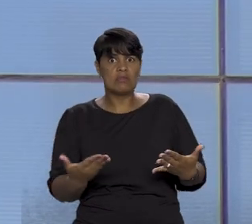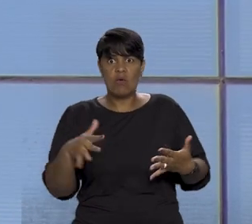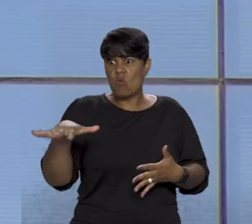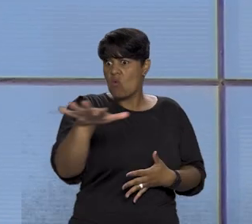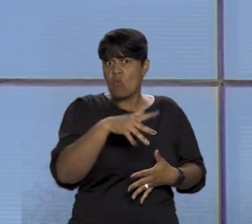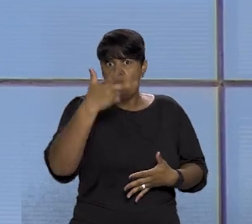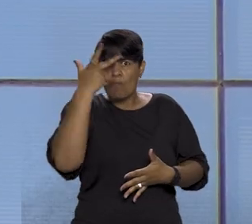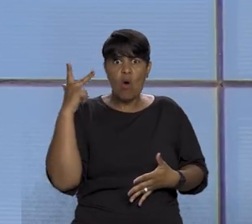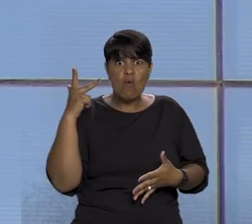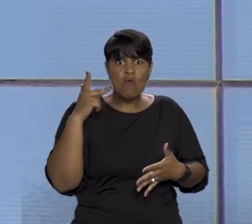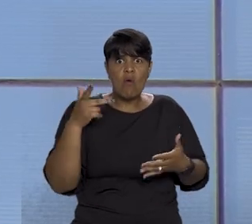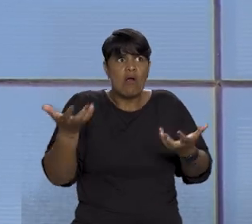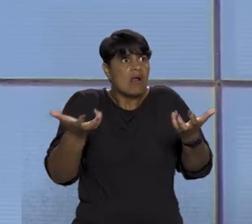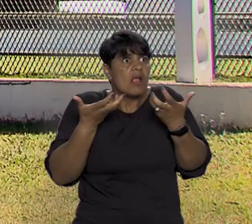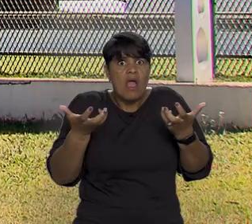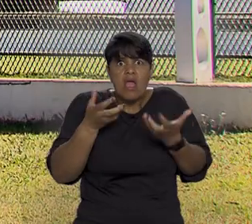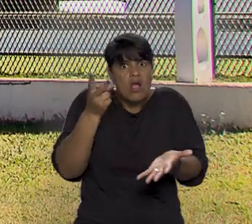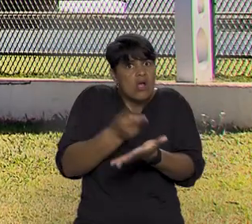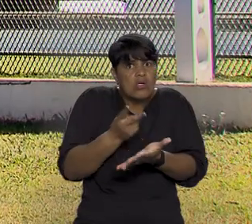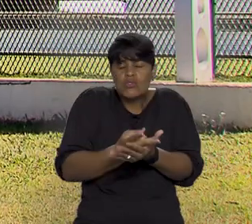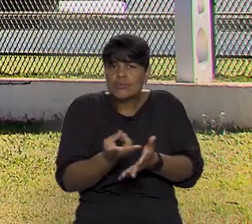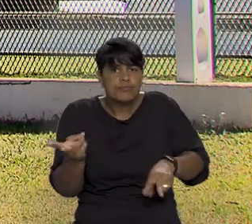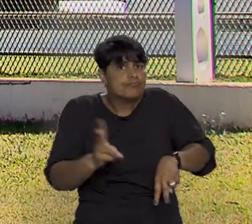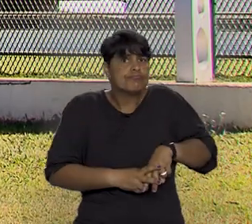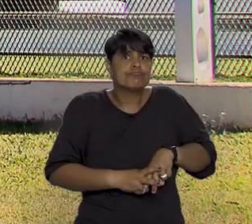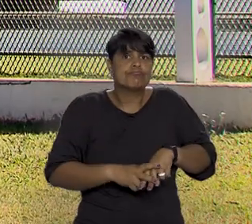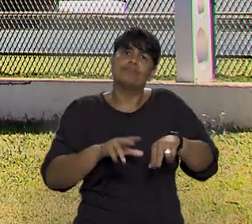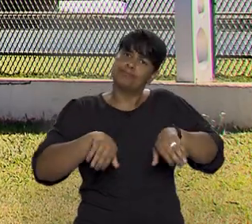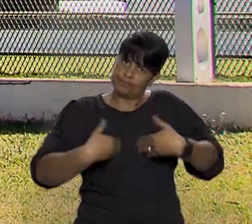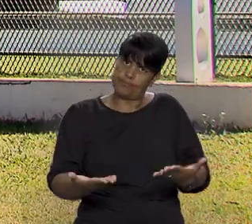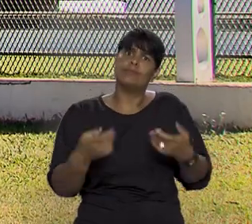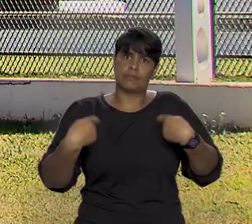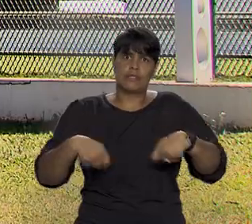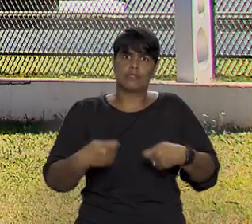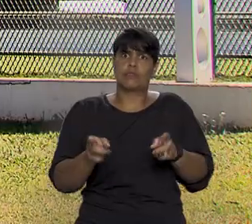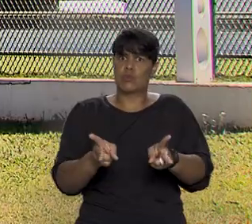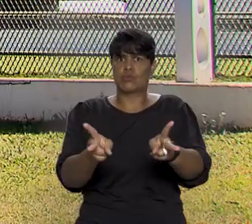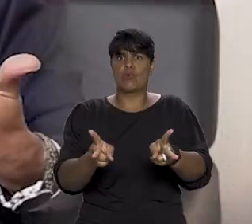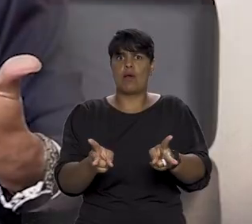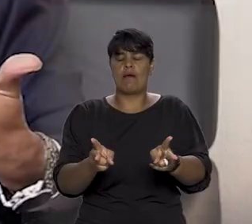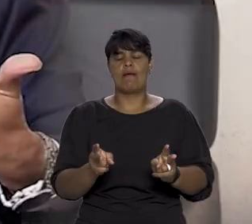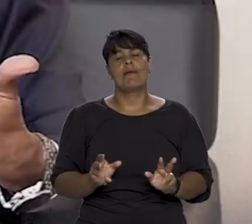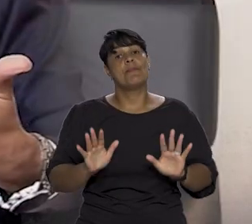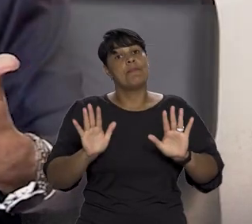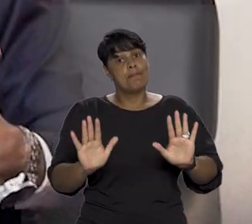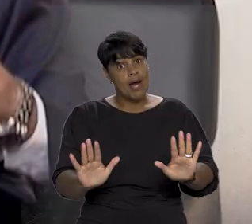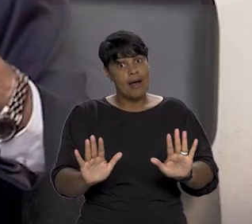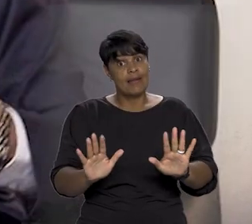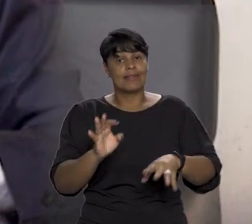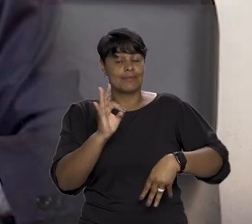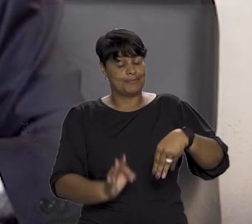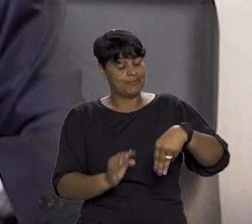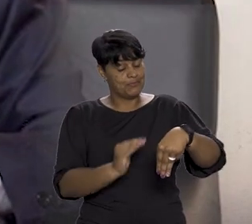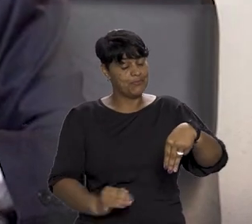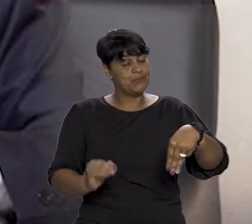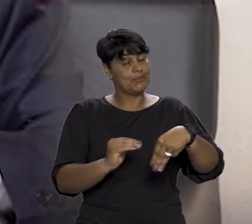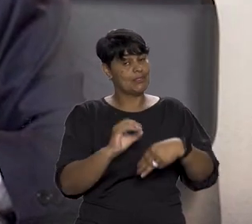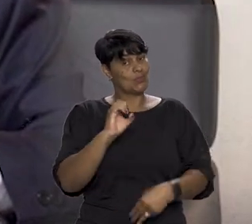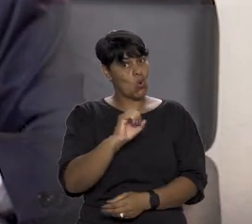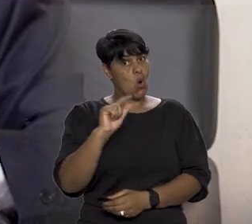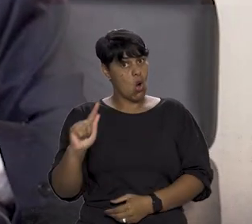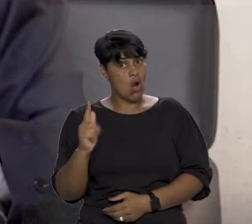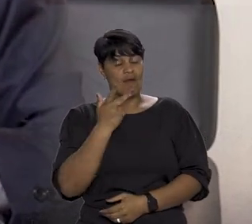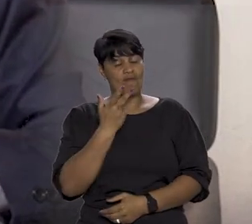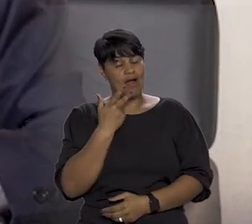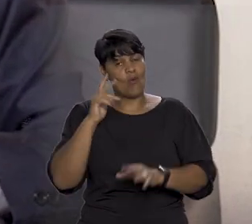promoção social gerada pelo caso seria sim razão para a manutenção da prisão de Monique na segundo Ministro og Fernandes o debate